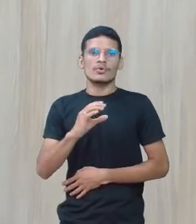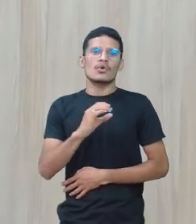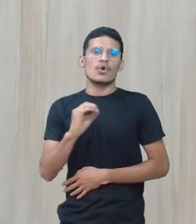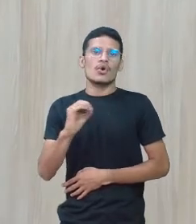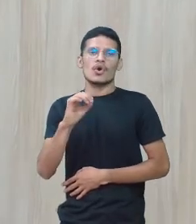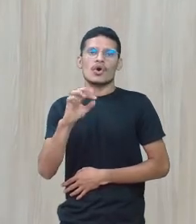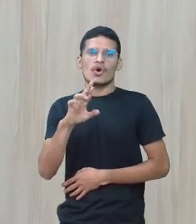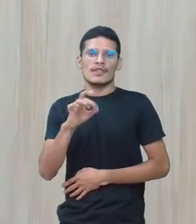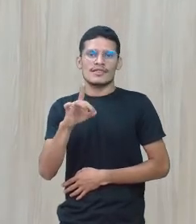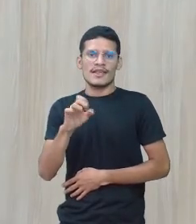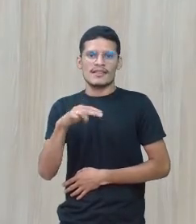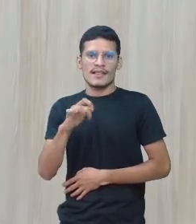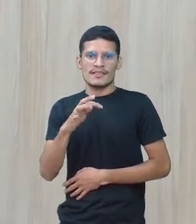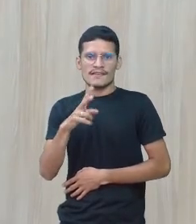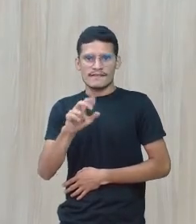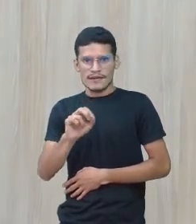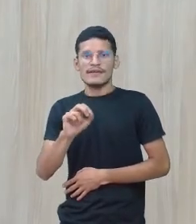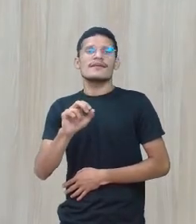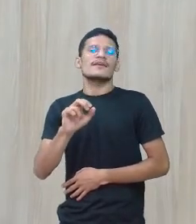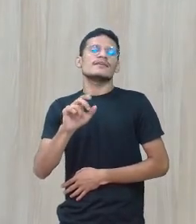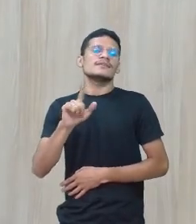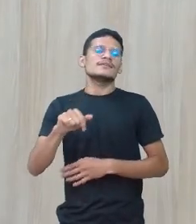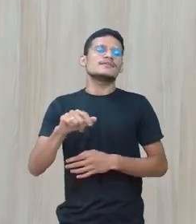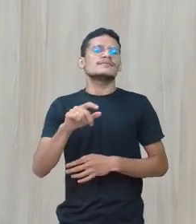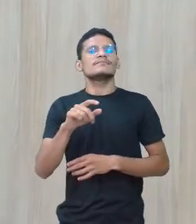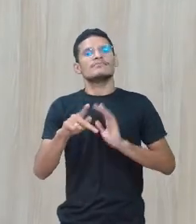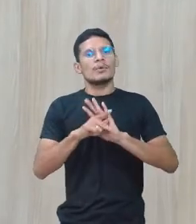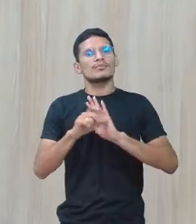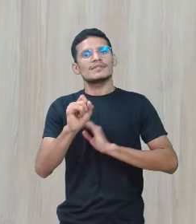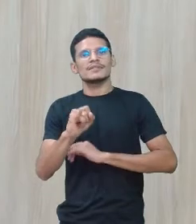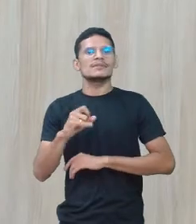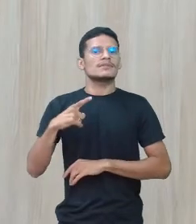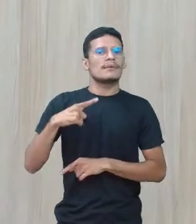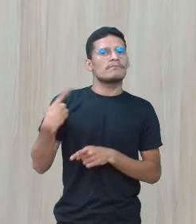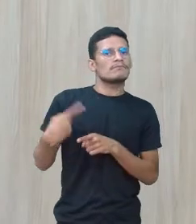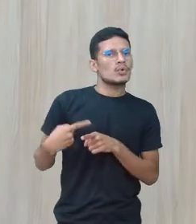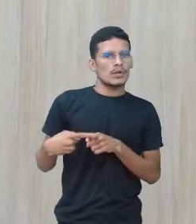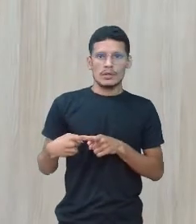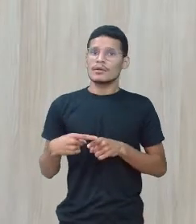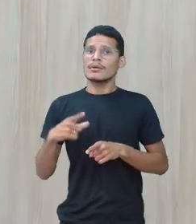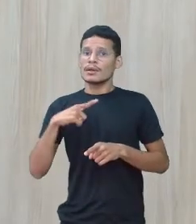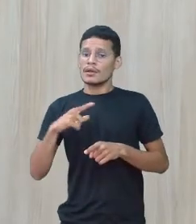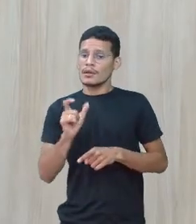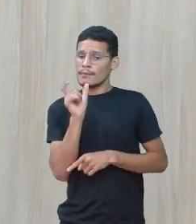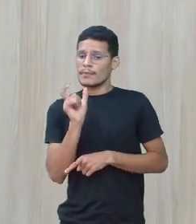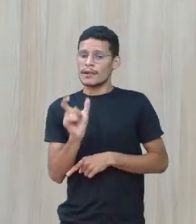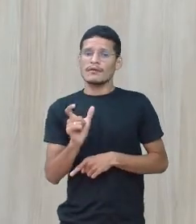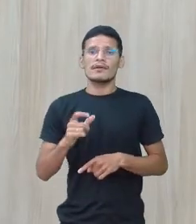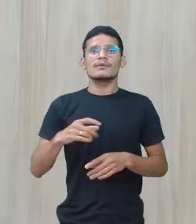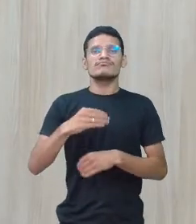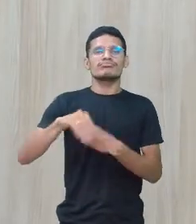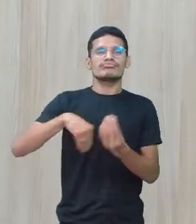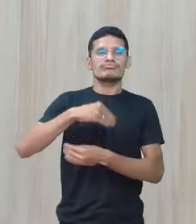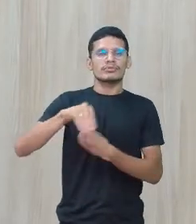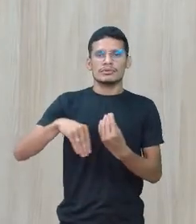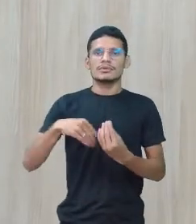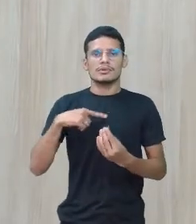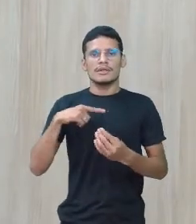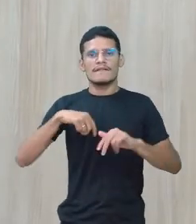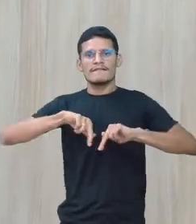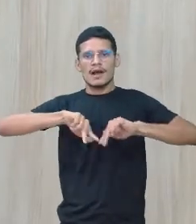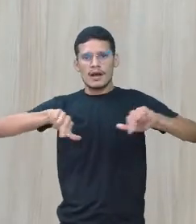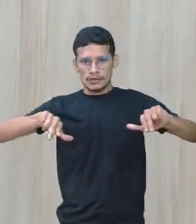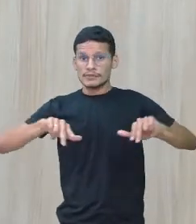coordenativa quando tem o sentido de porquê. Então, a gente tem uma palavra muito múltipla, que vai assumir diversas funções,